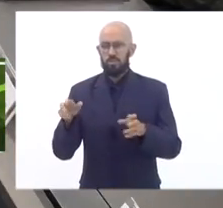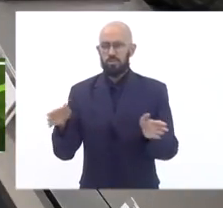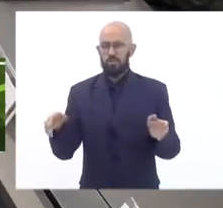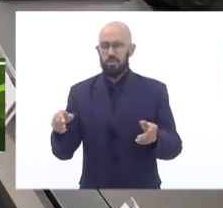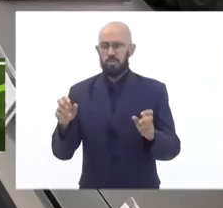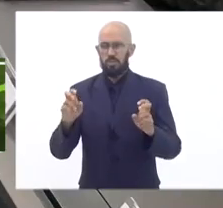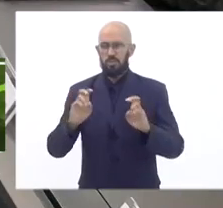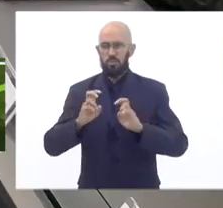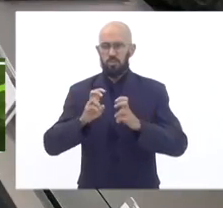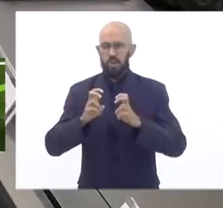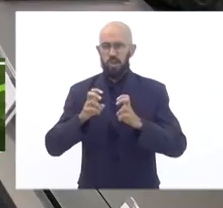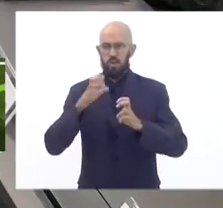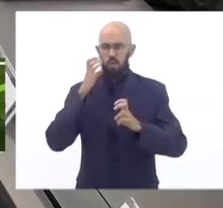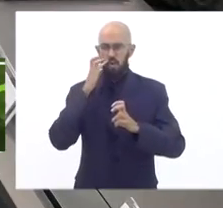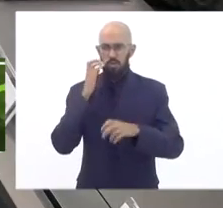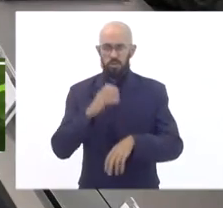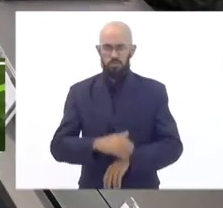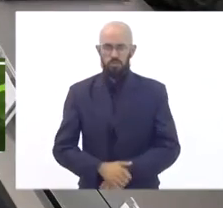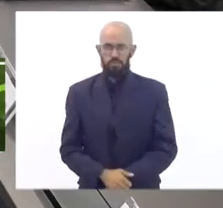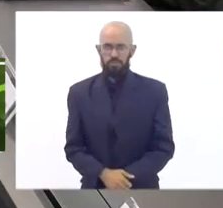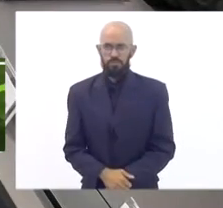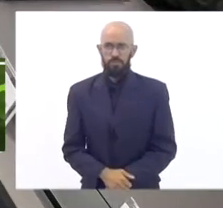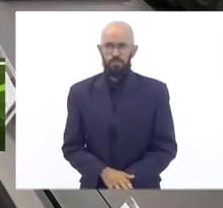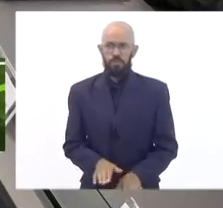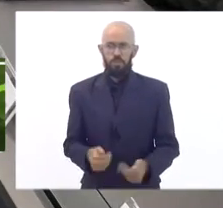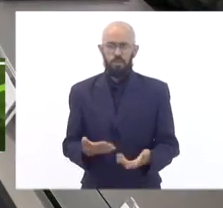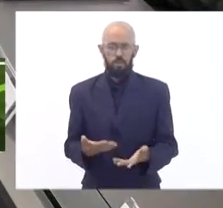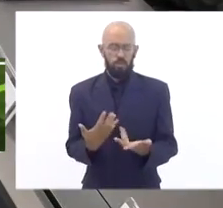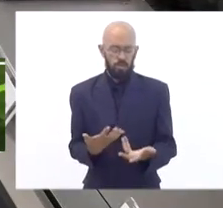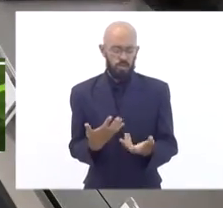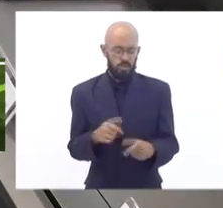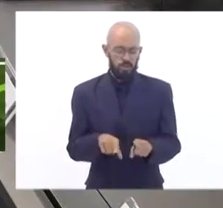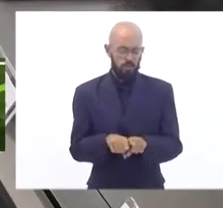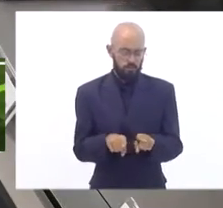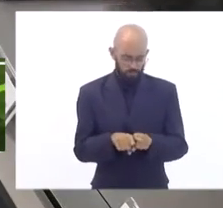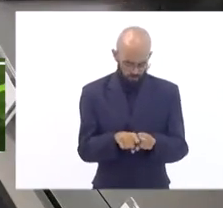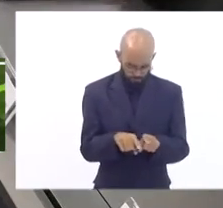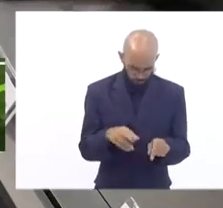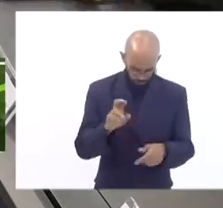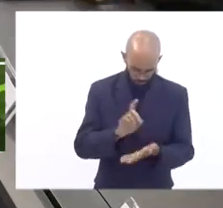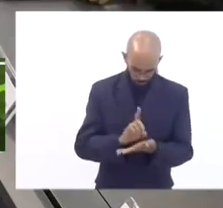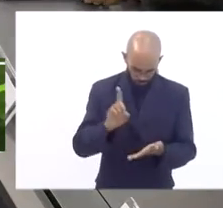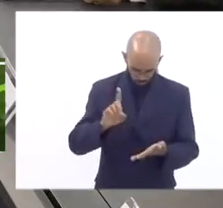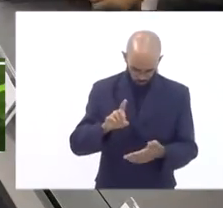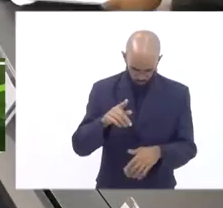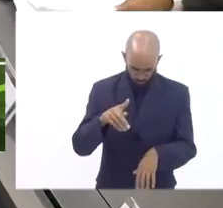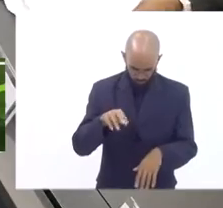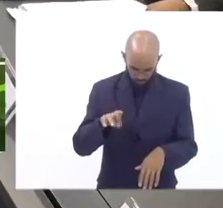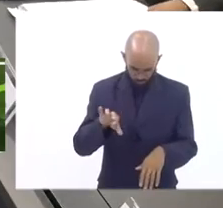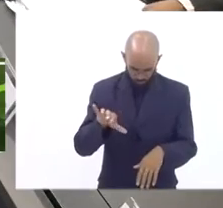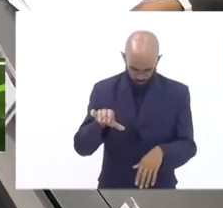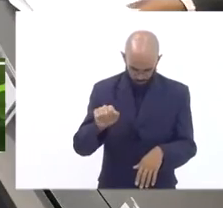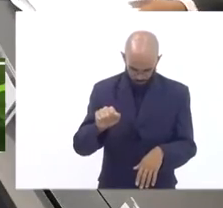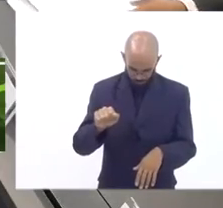deputado Valdeque. Não, por favor, deputado. Eu queria, doutora Priscila, resgatar aqui